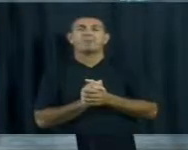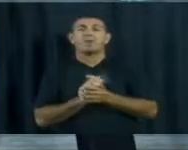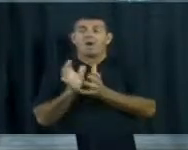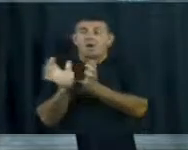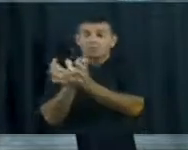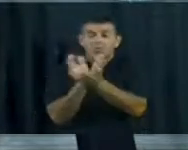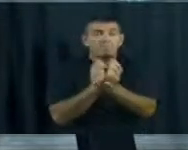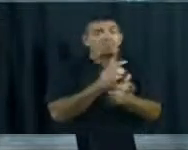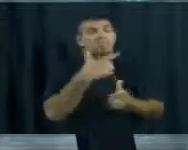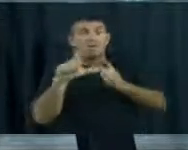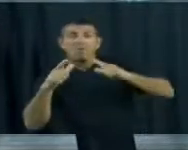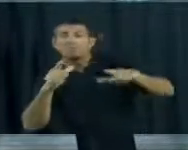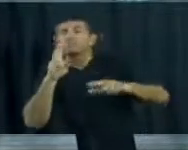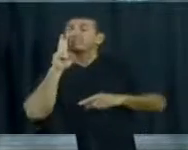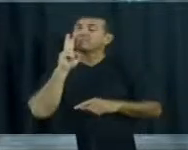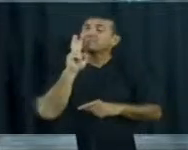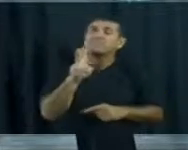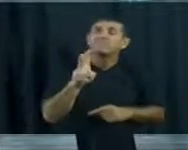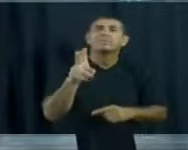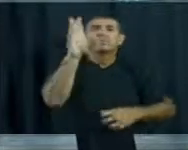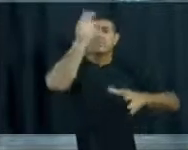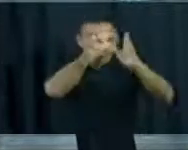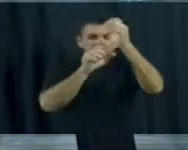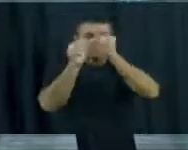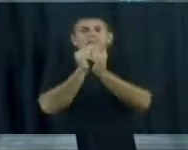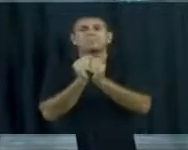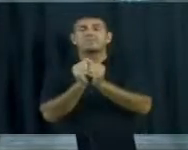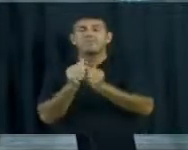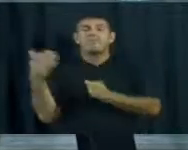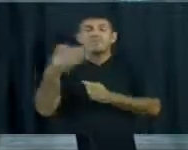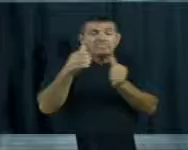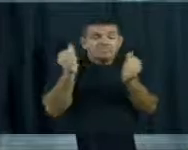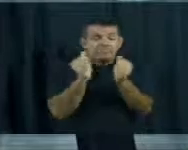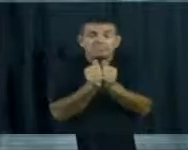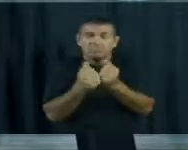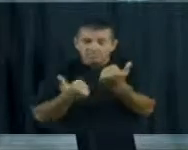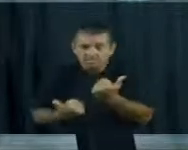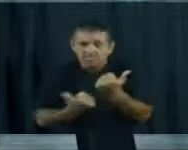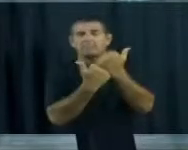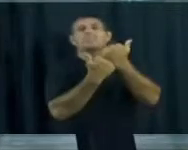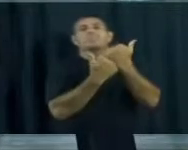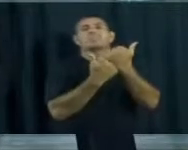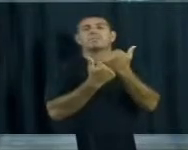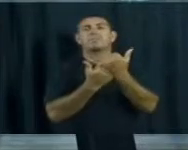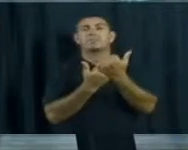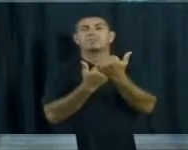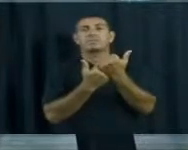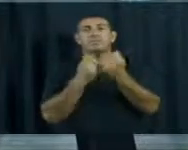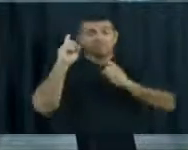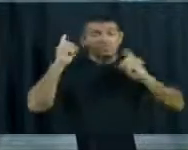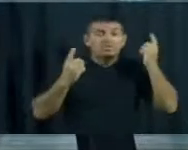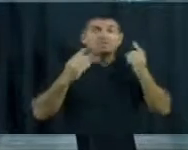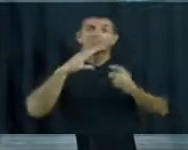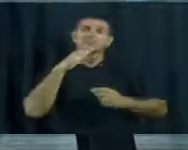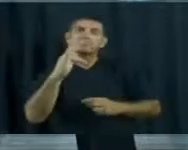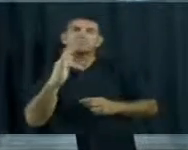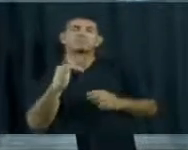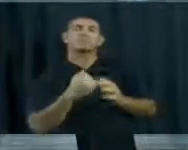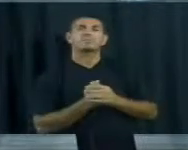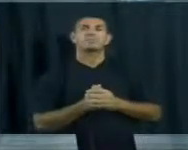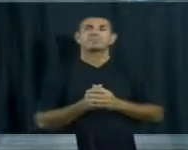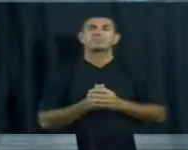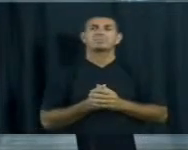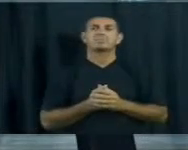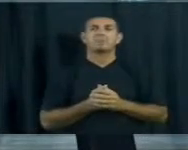associações entrassem, e essas associações estão fazendo parte do nosso carnaval, e eles estão fazendo a